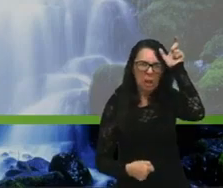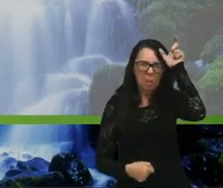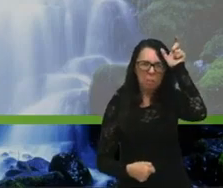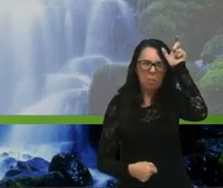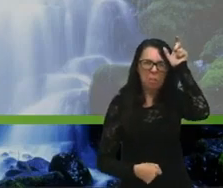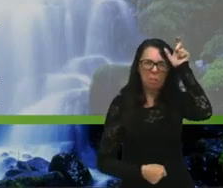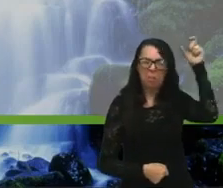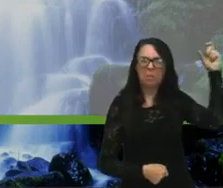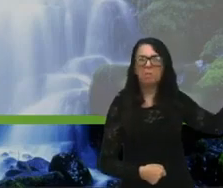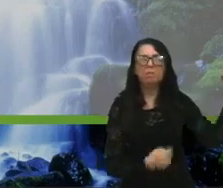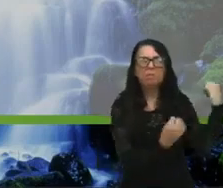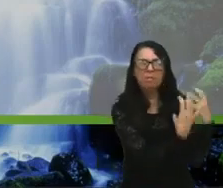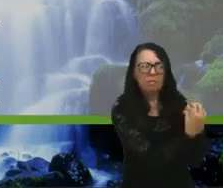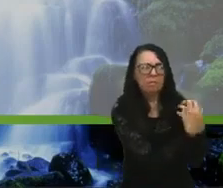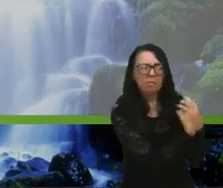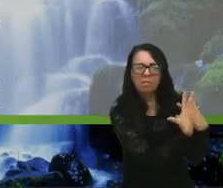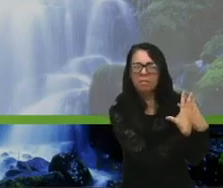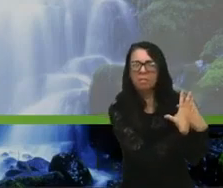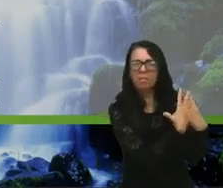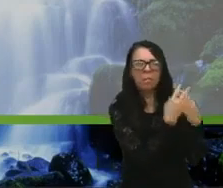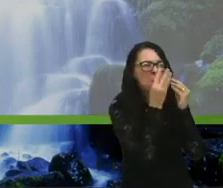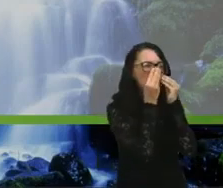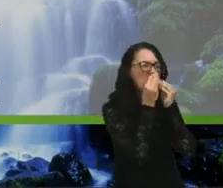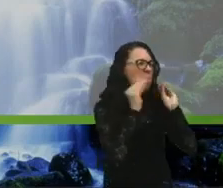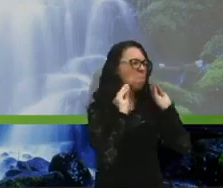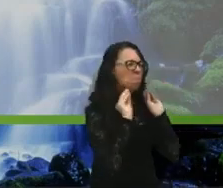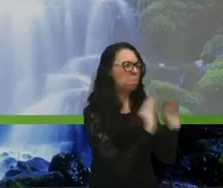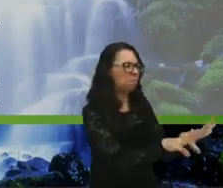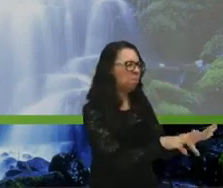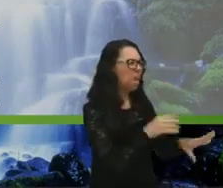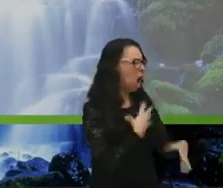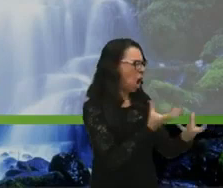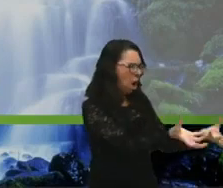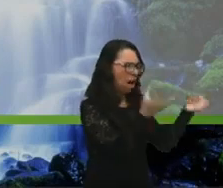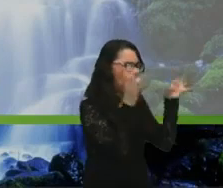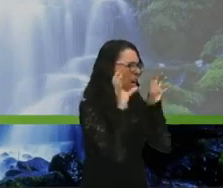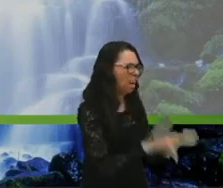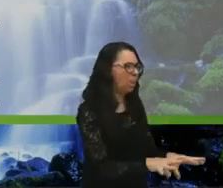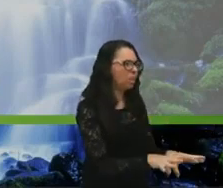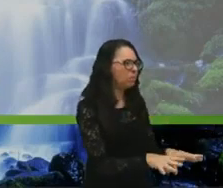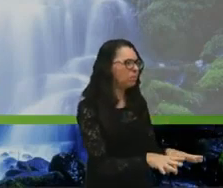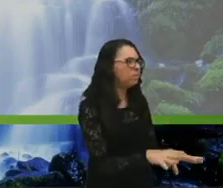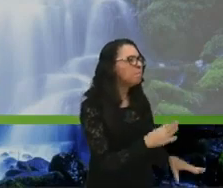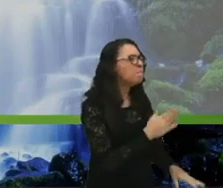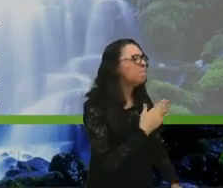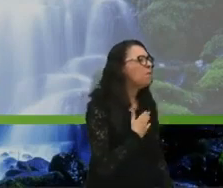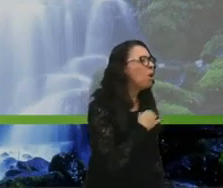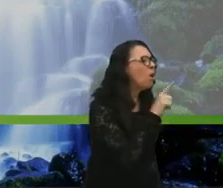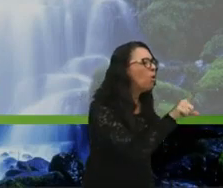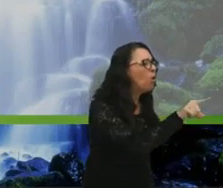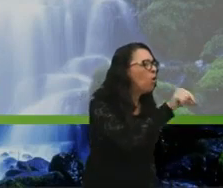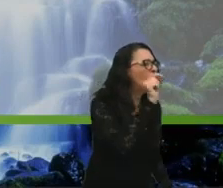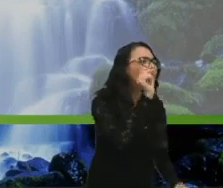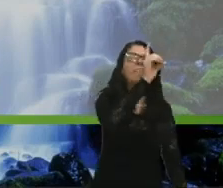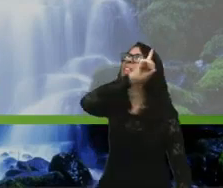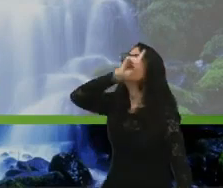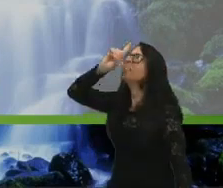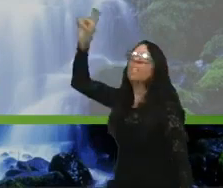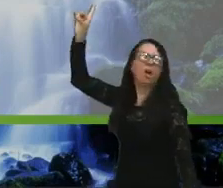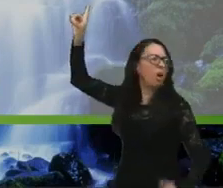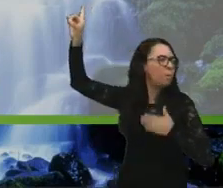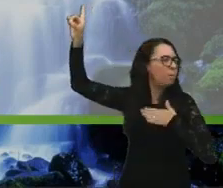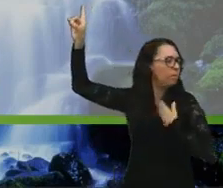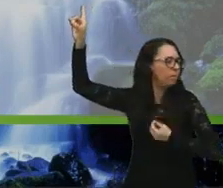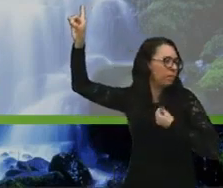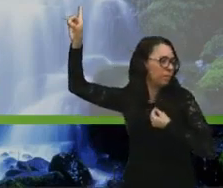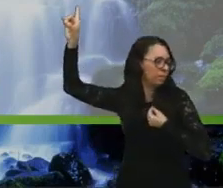abrimos brechas para o diabo colocar no nosso coração as motivações que nos levam a